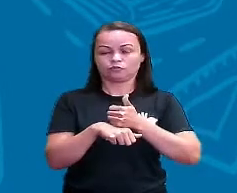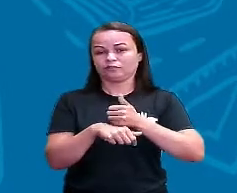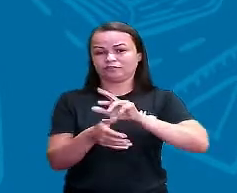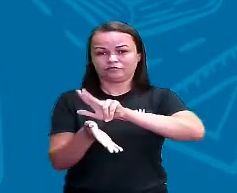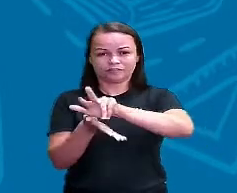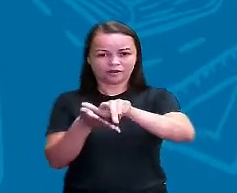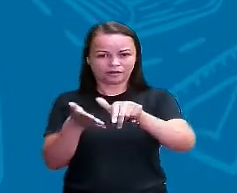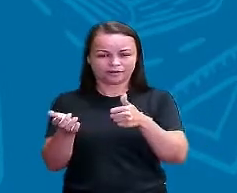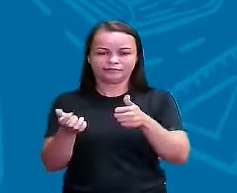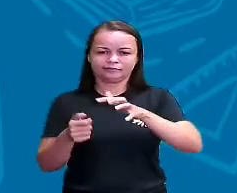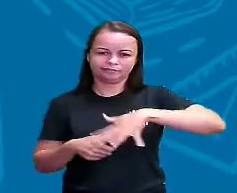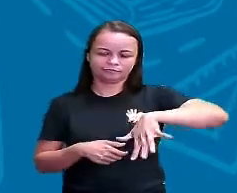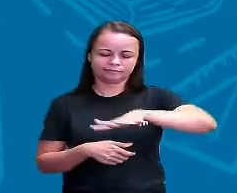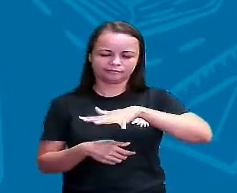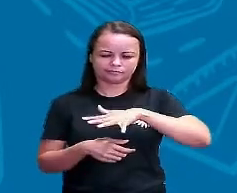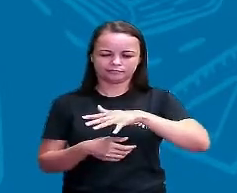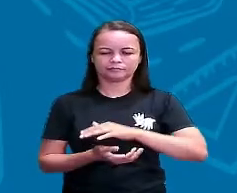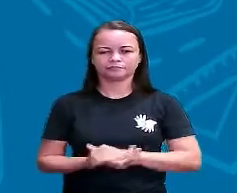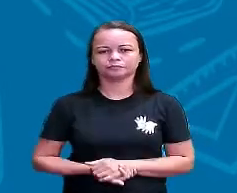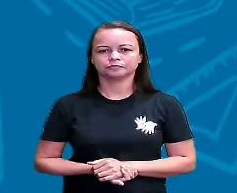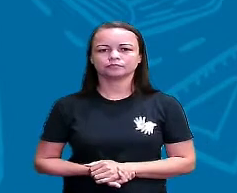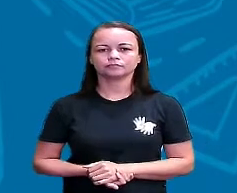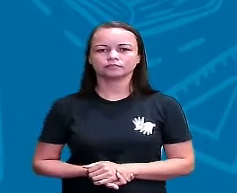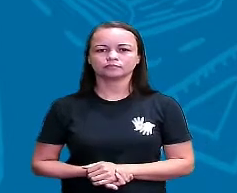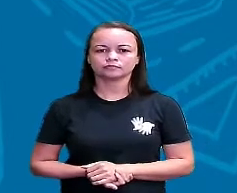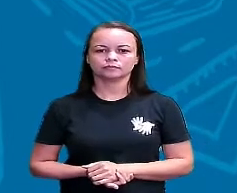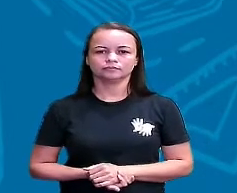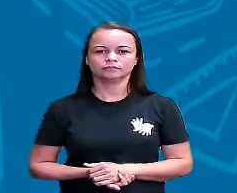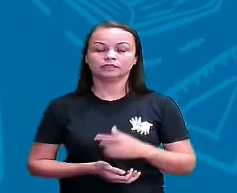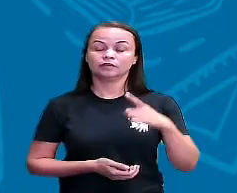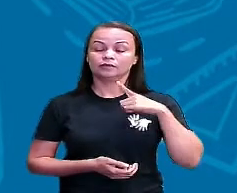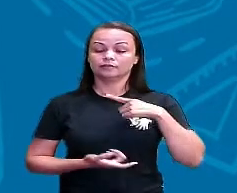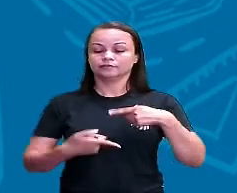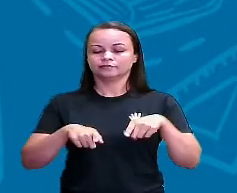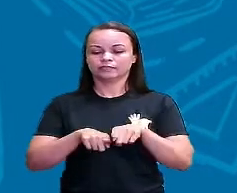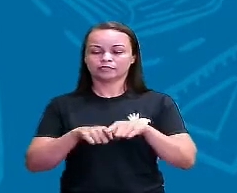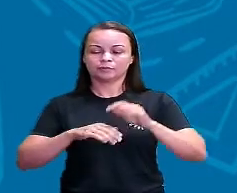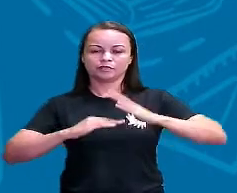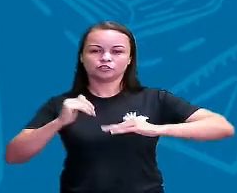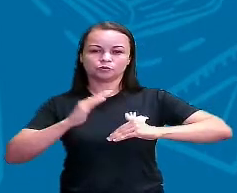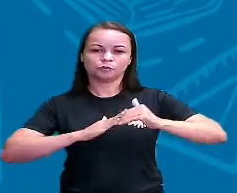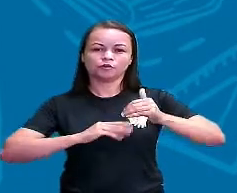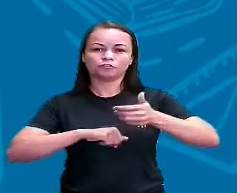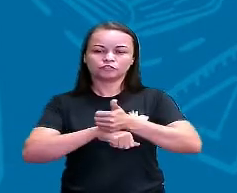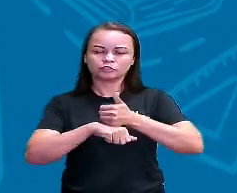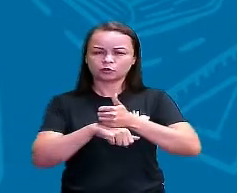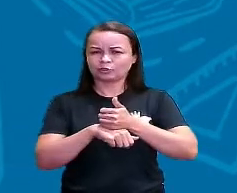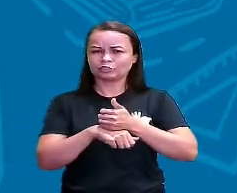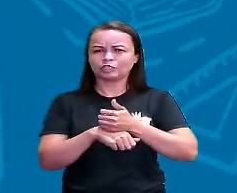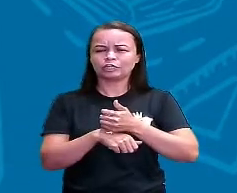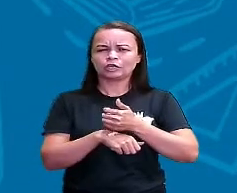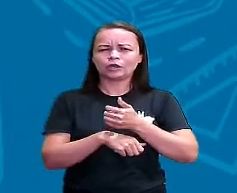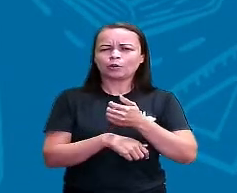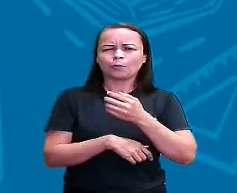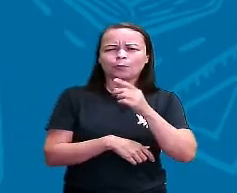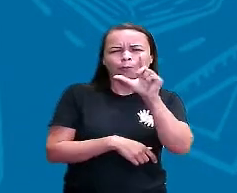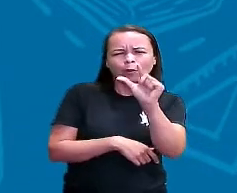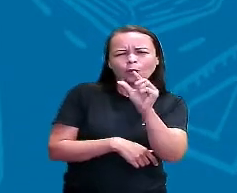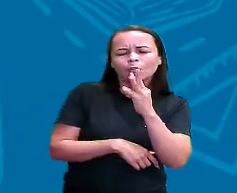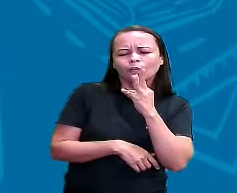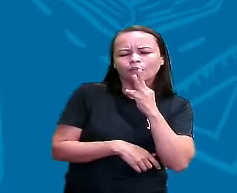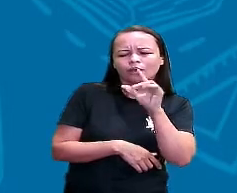áreas, tá? Ó, temos também as profissões que são pouco conhecidas, ou